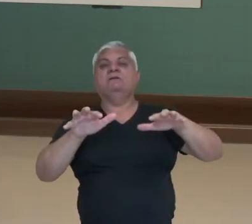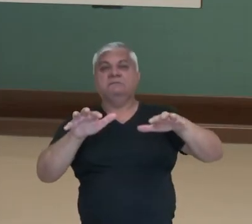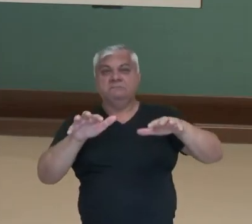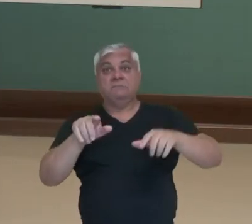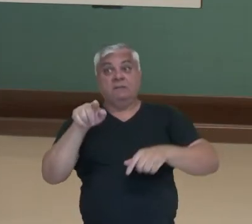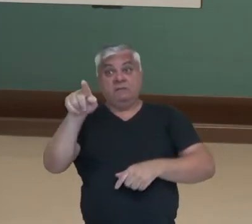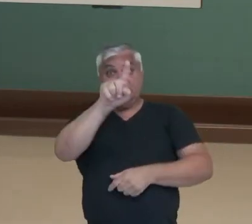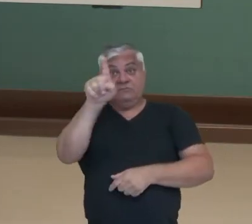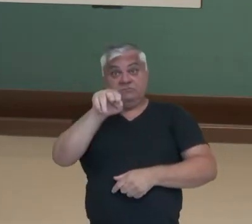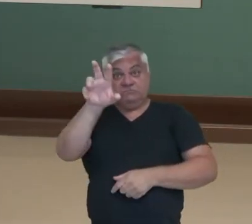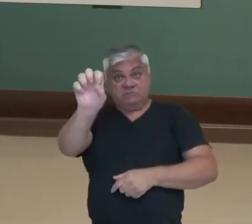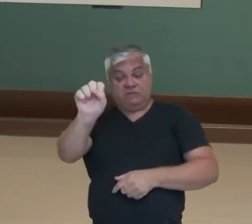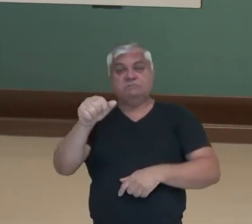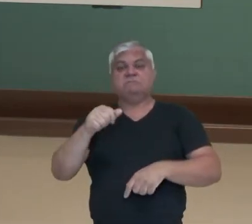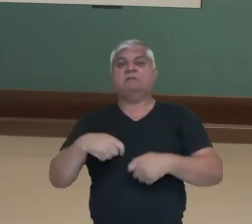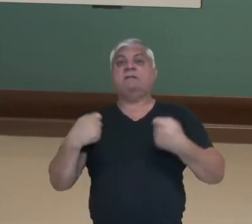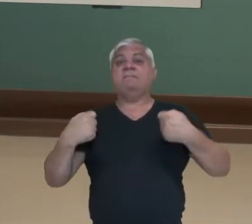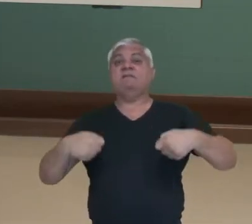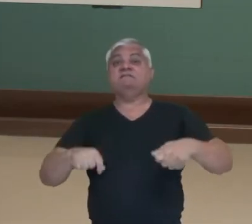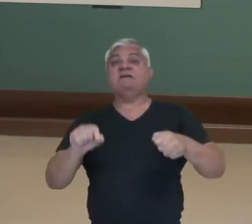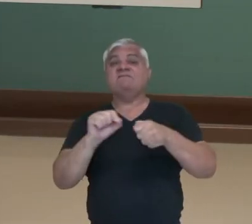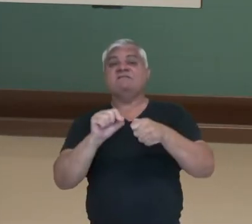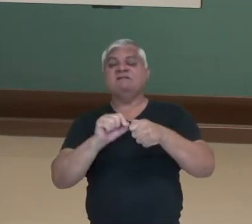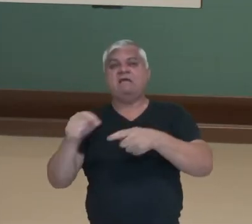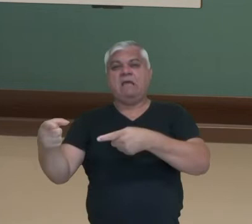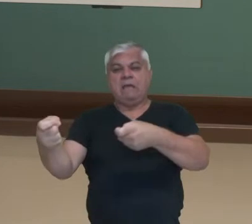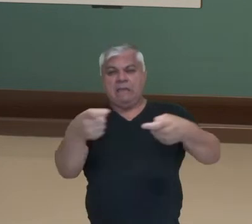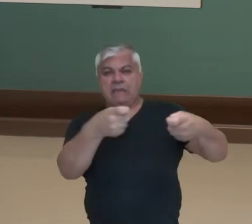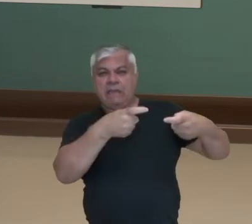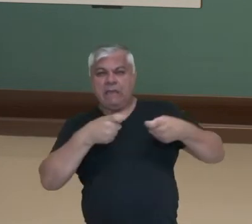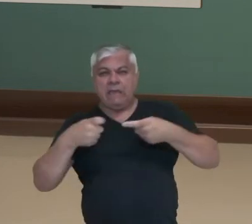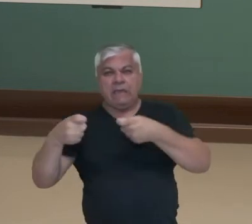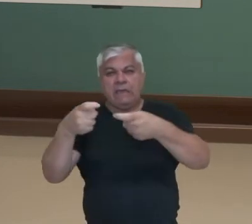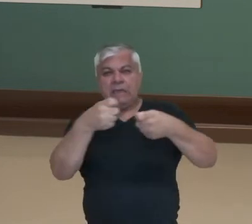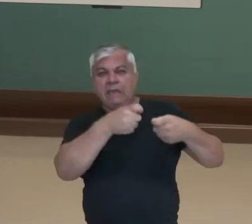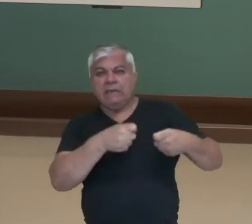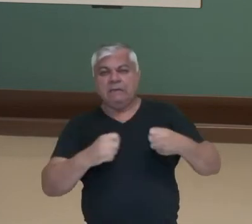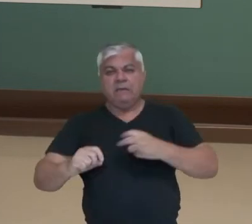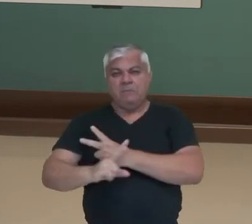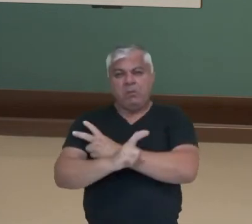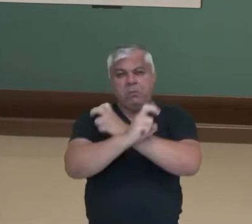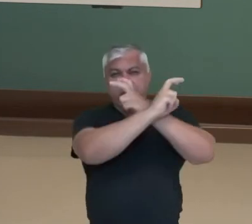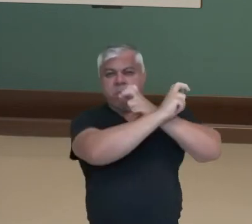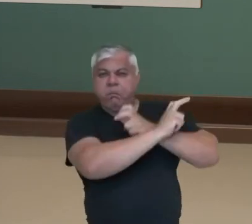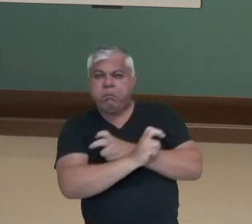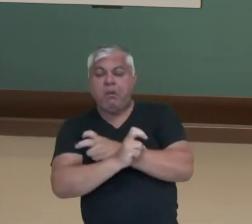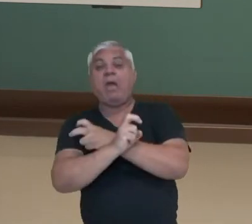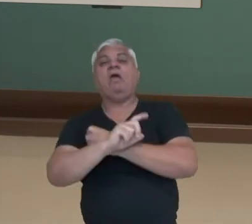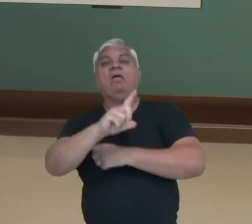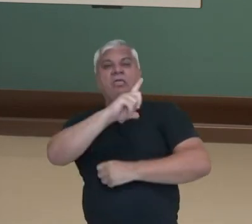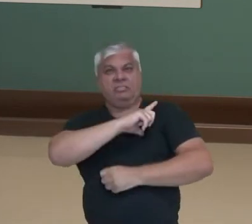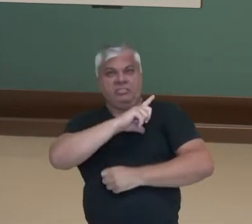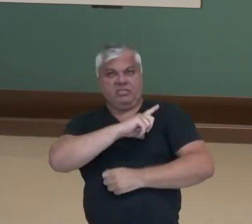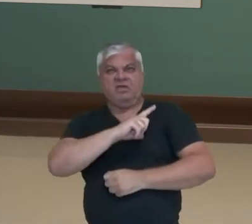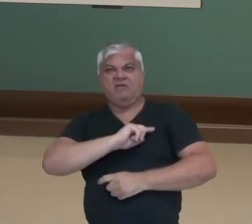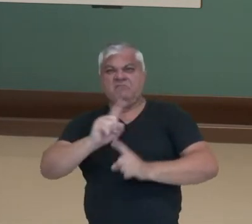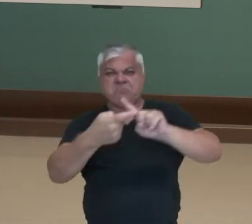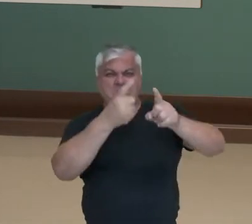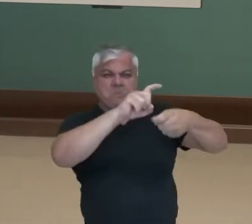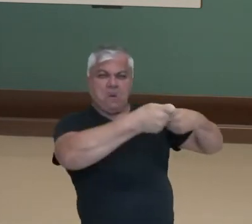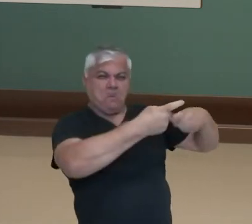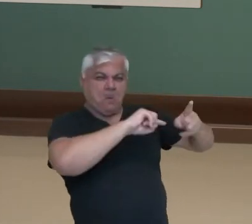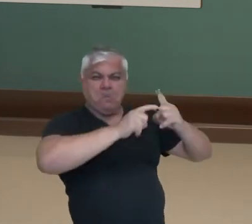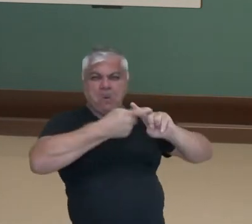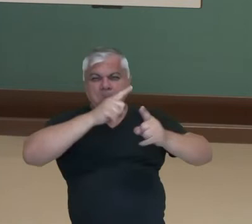precisa fazer a chamada titanomaquia, né? A guerra contra os titãs, teve uma guerra dos imortais contra os outros deuses